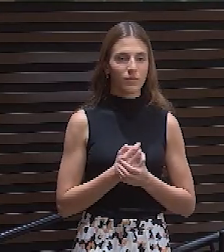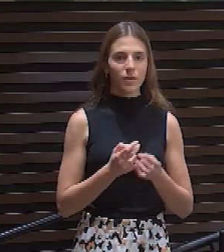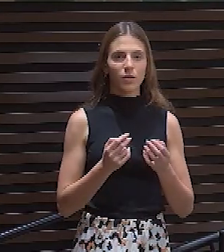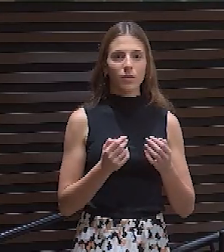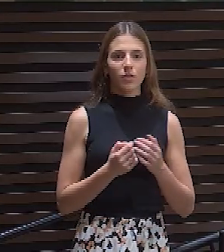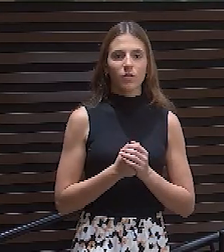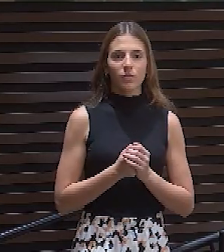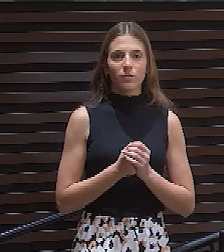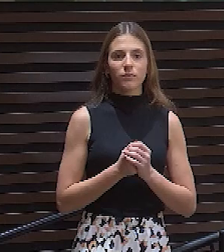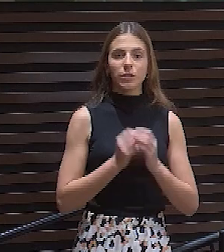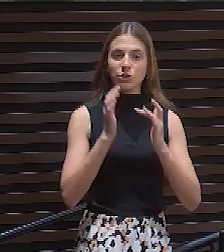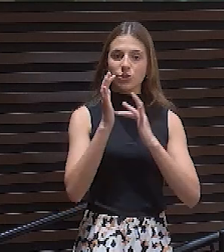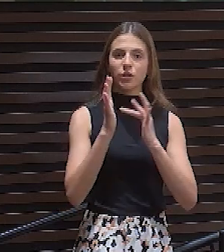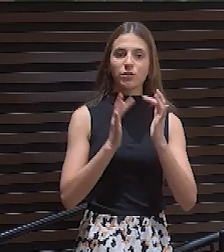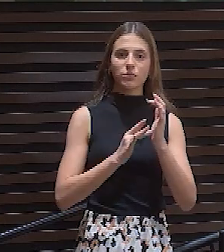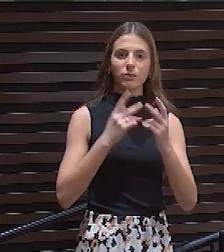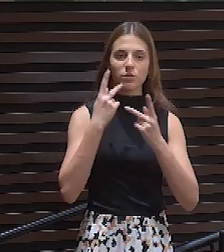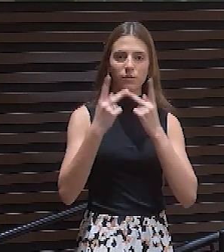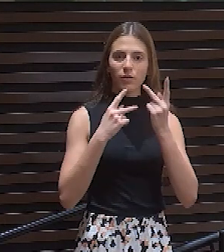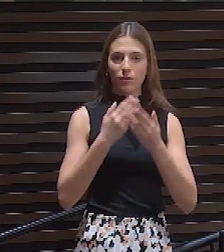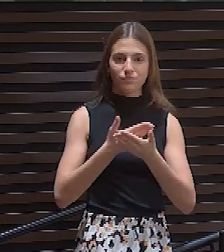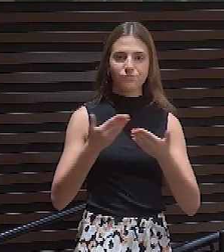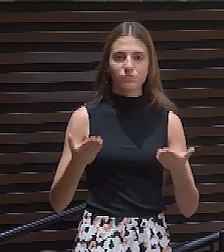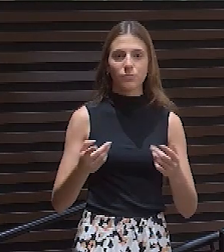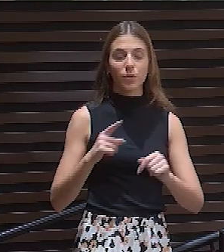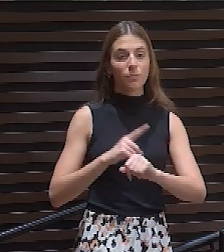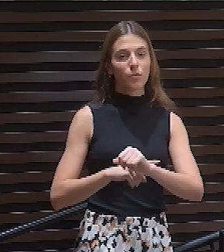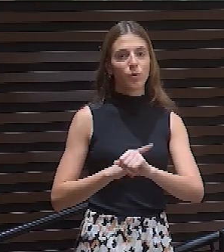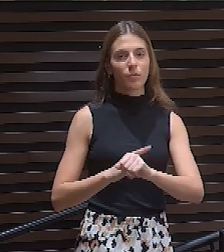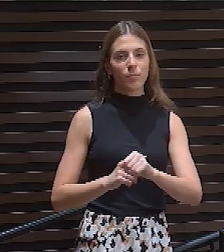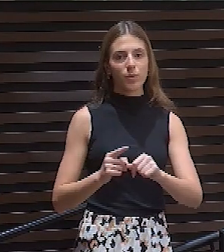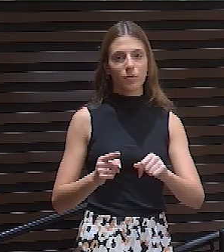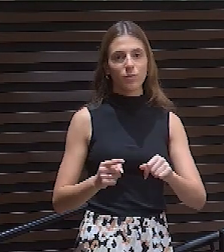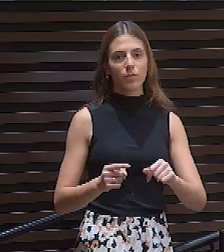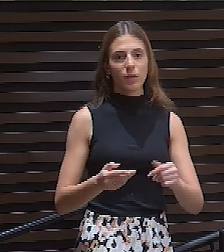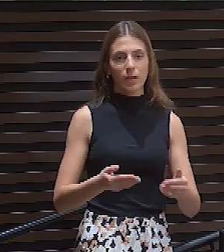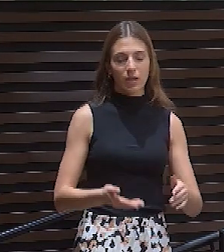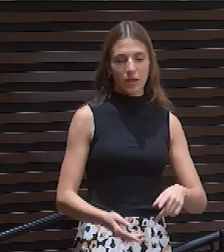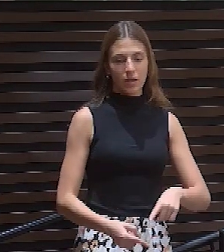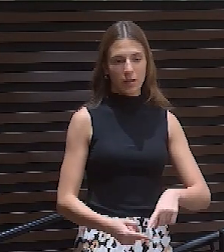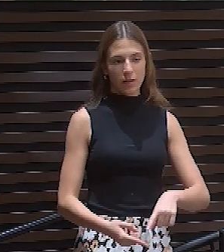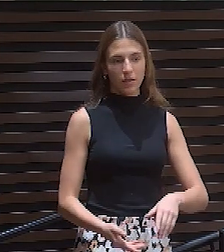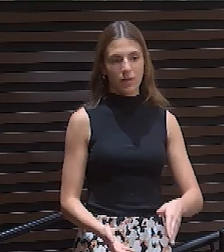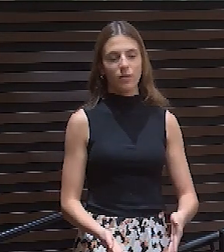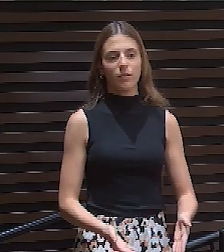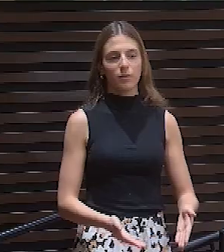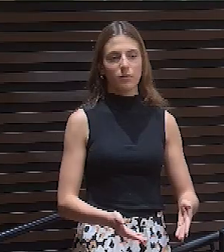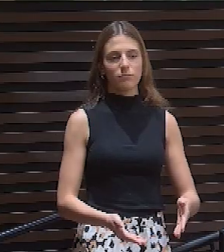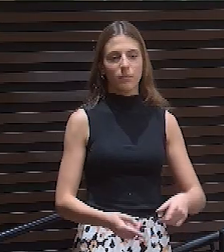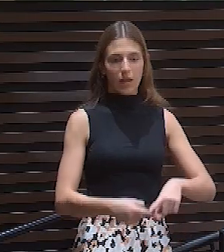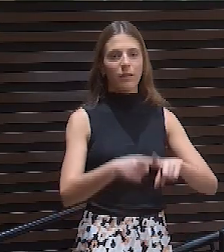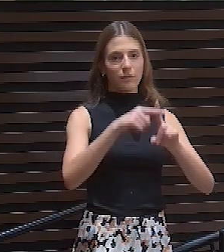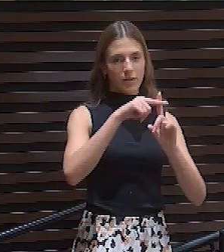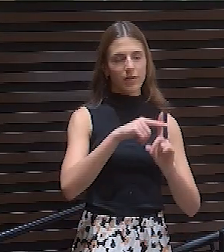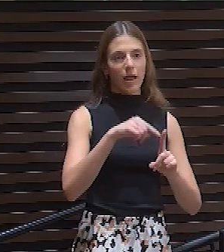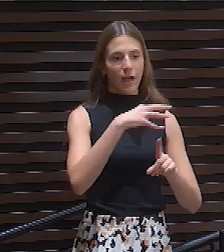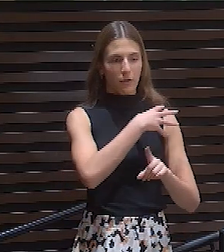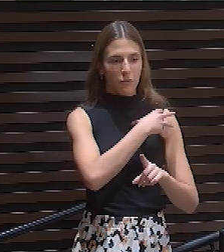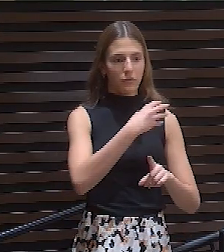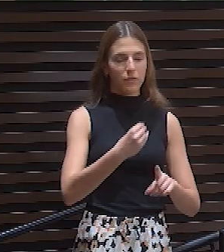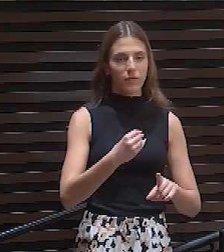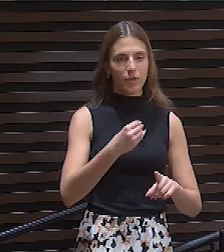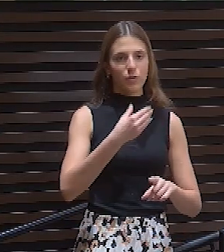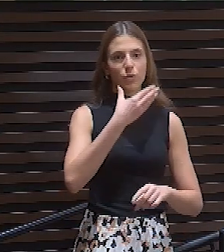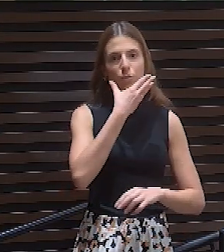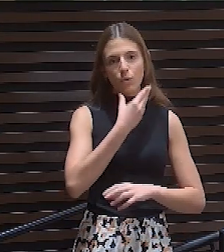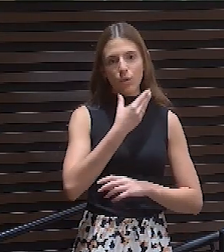Disse-lhes, pois, Jesus: quando levantardes o Filho do Homem, então sabereis que eu sou, e que